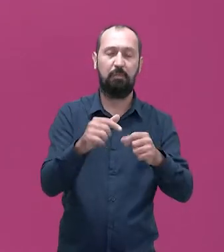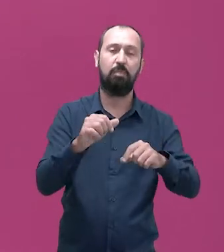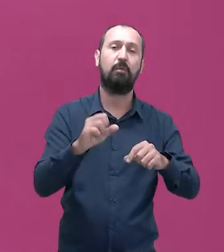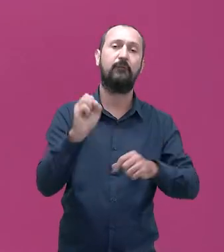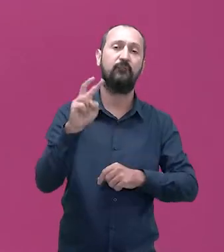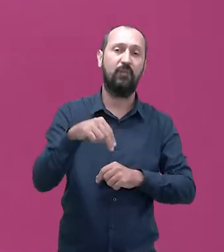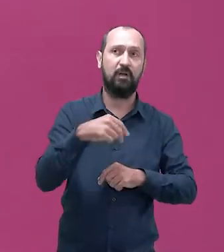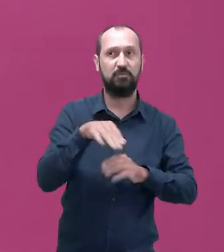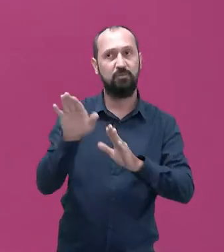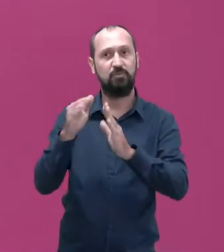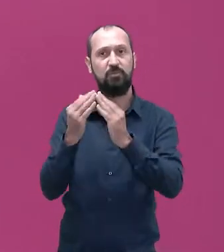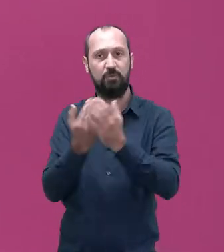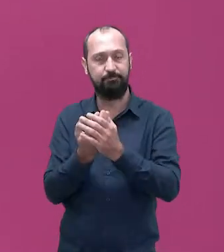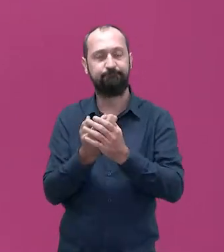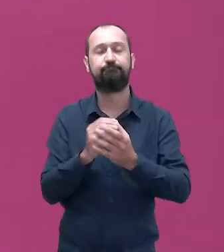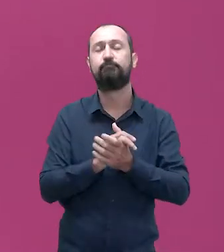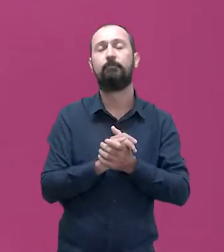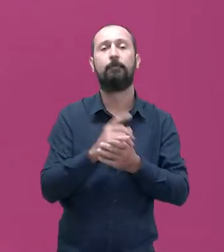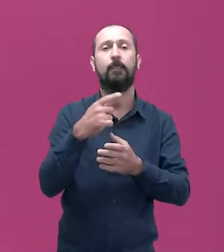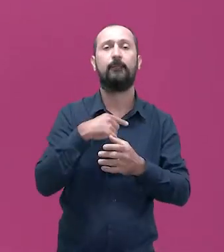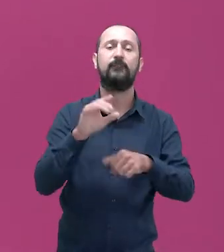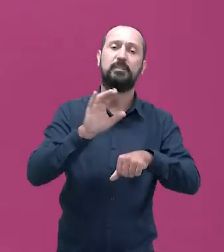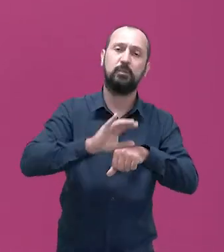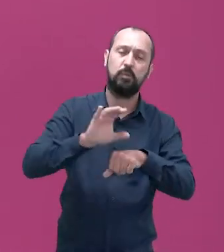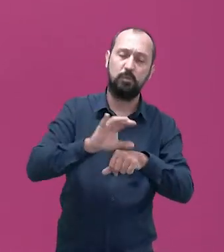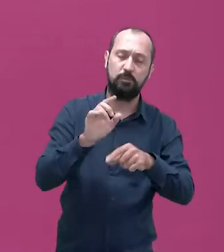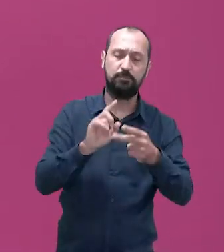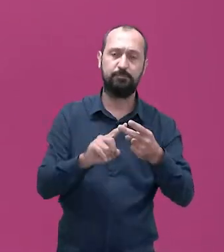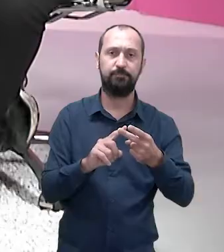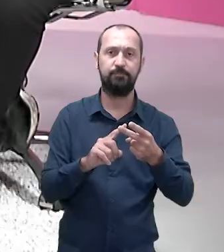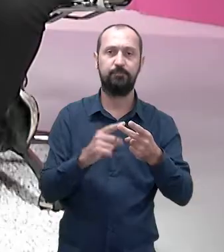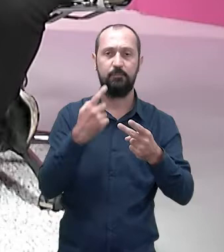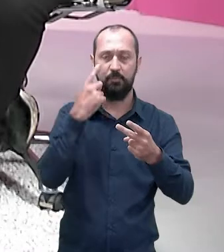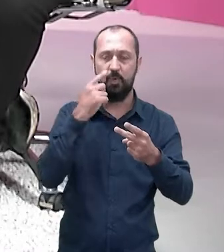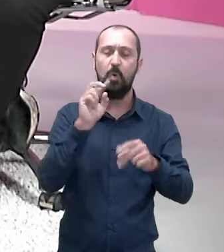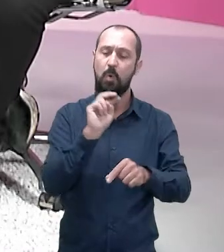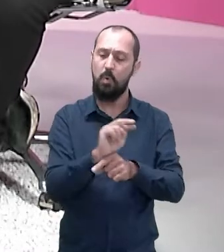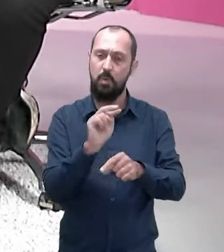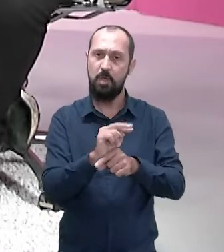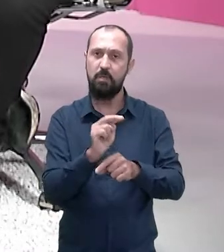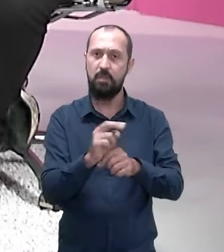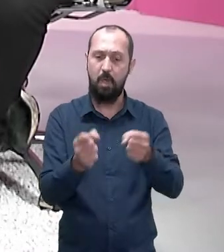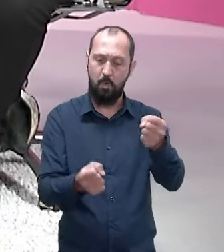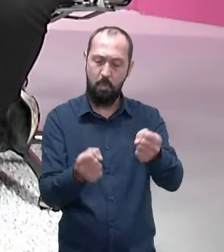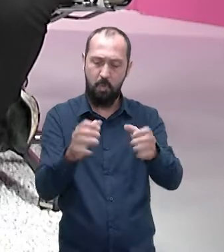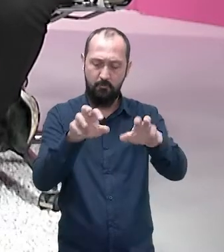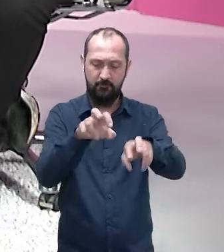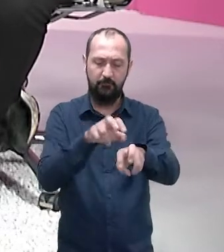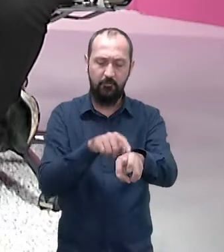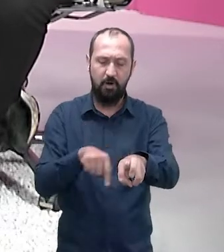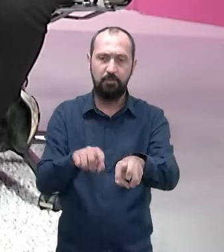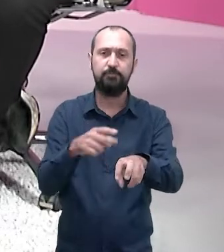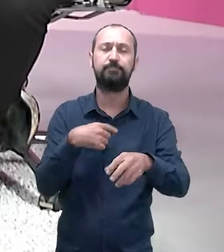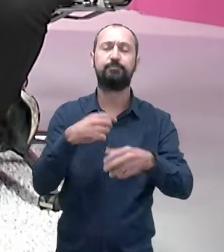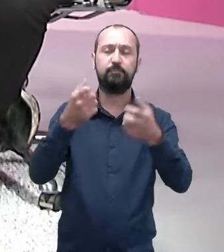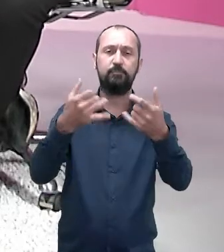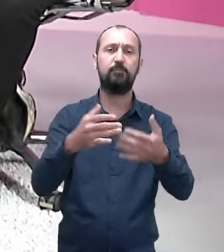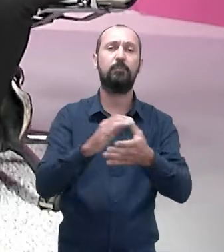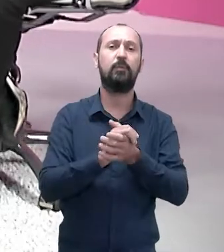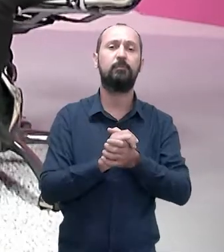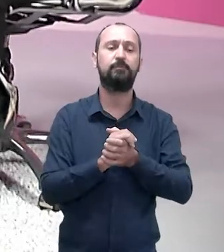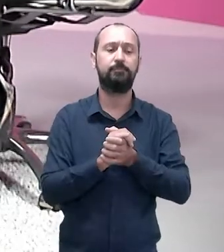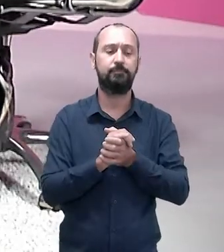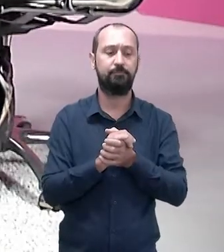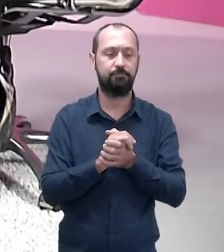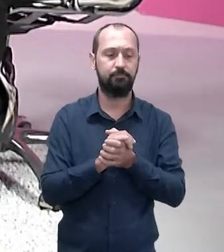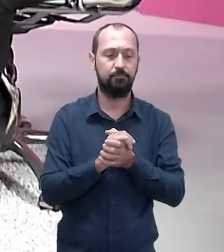escolar. Principalmente zelar pelo curso, zelar pelos veículos, né? Eu tenho um